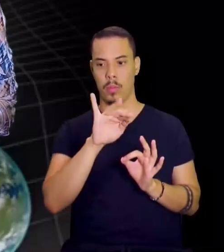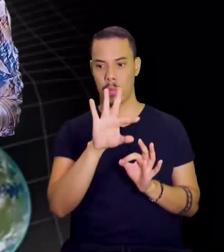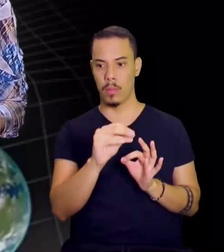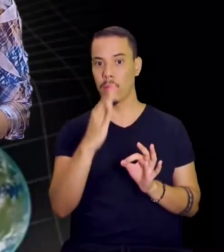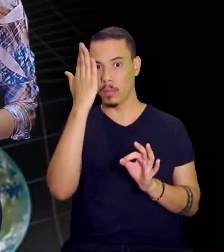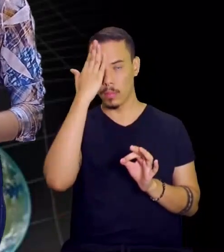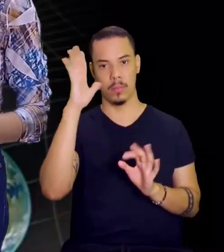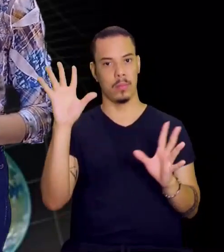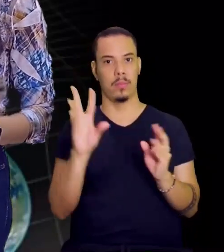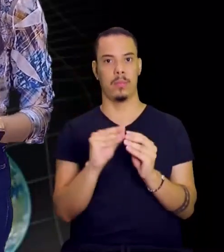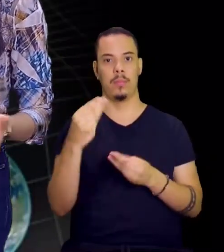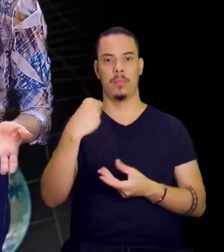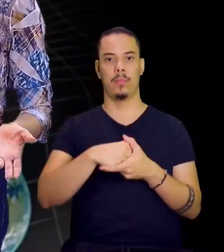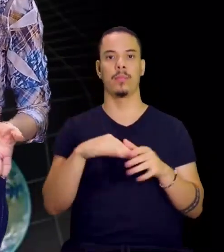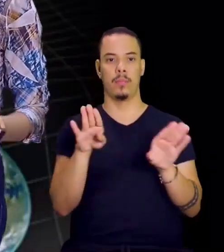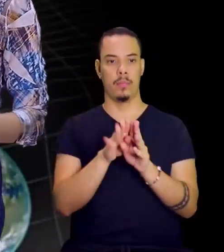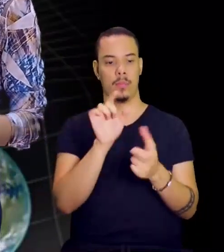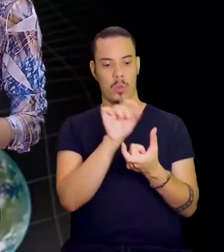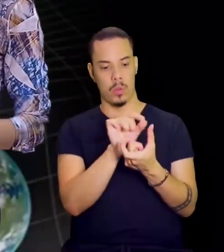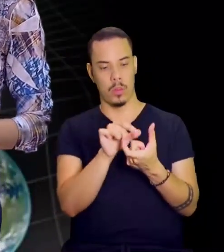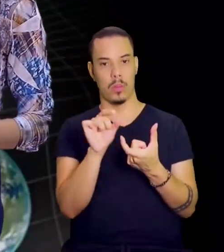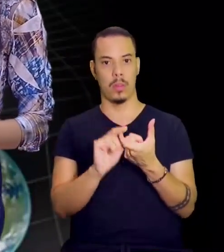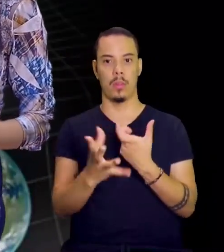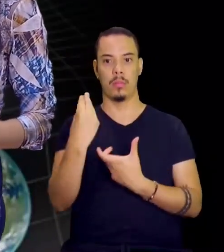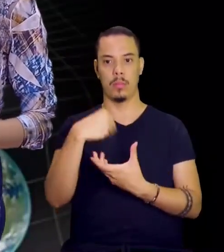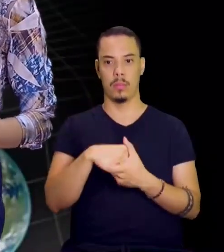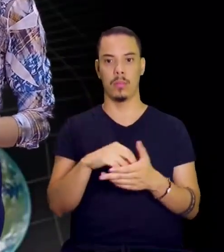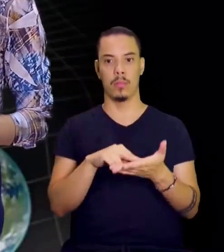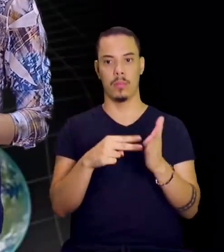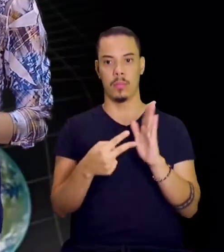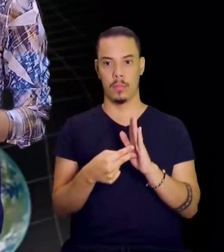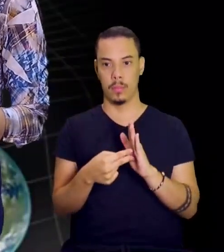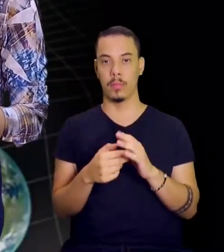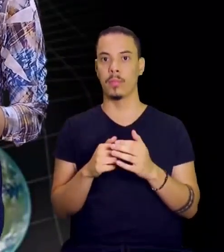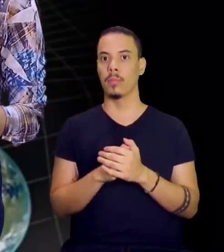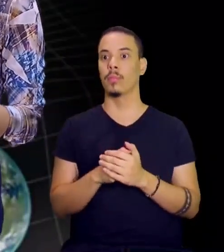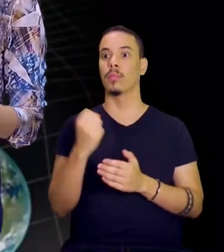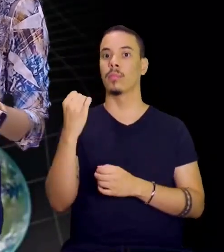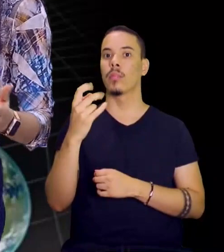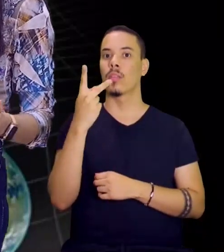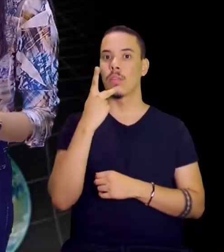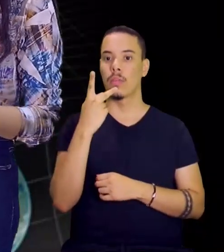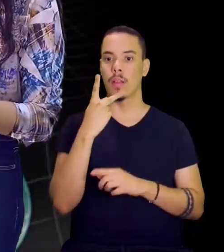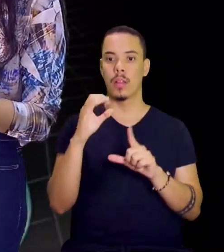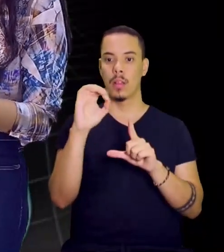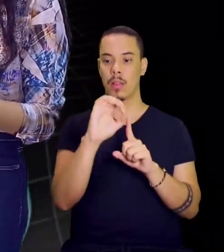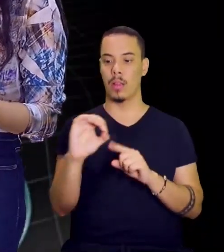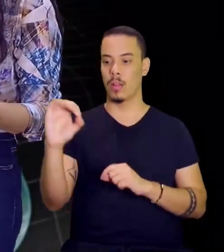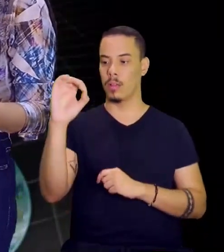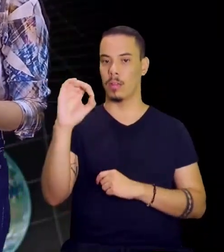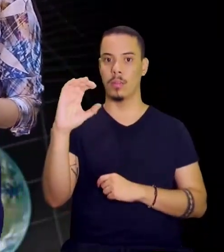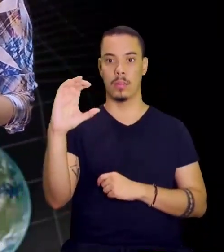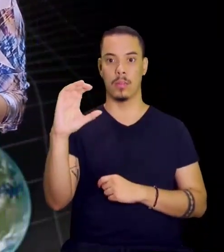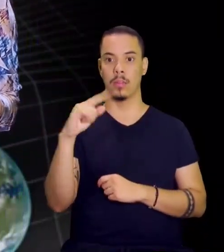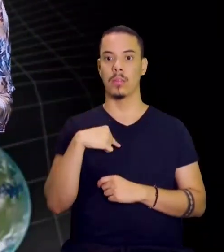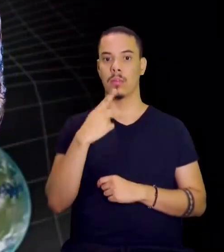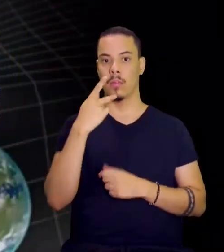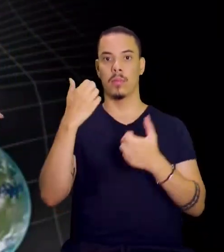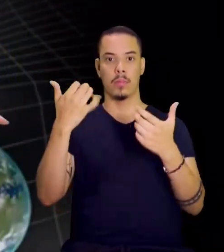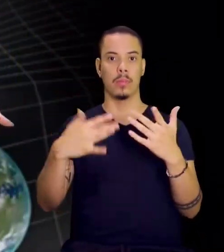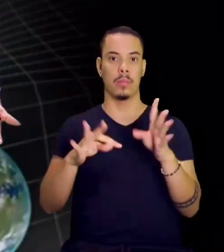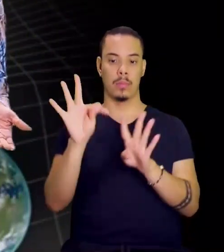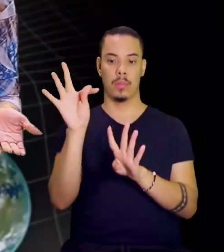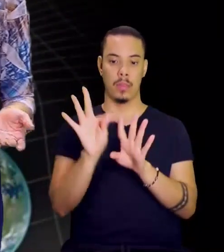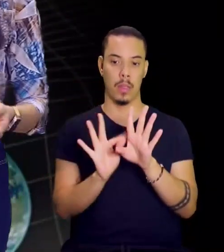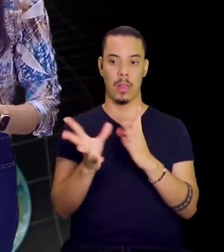medida representa também cada grandeza. Se eu falar para você graus Celsius, eu já sei que está falando de justamente, de